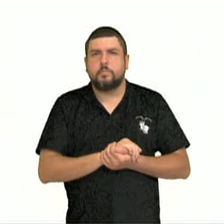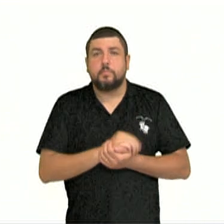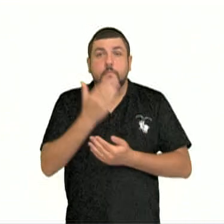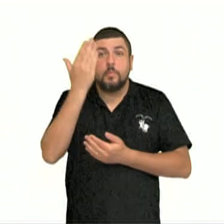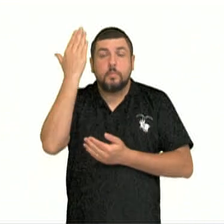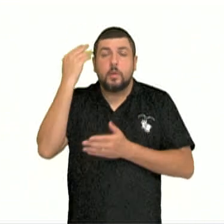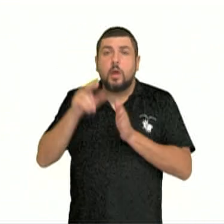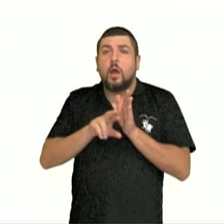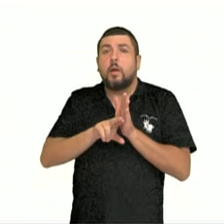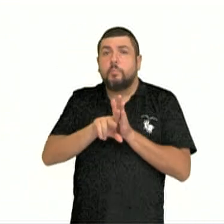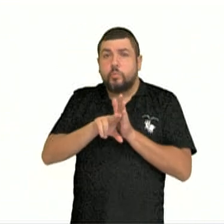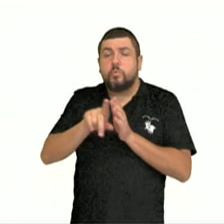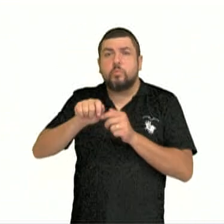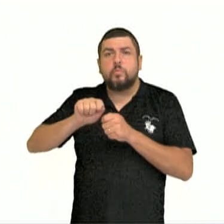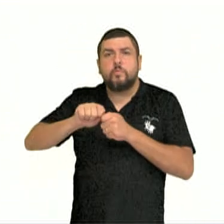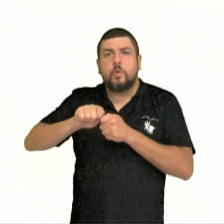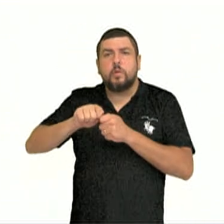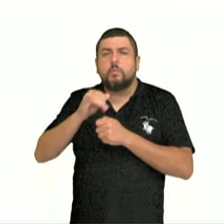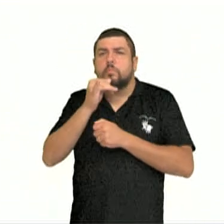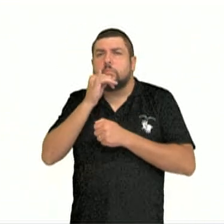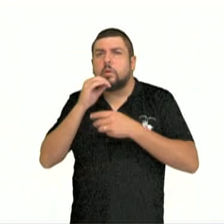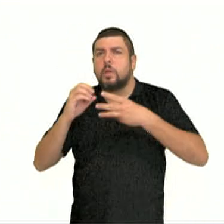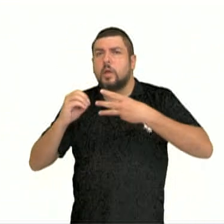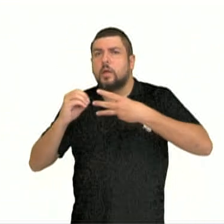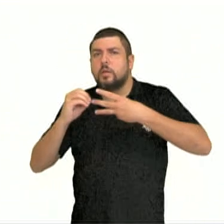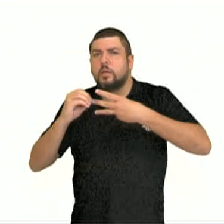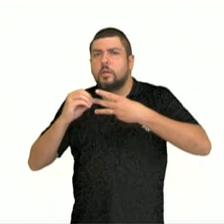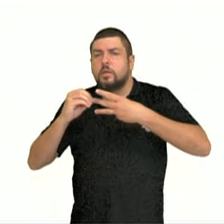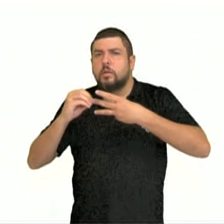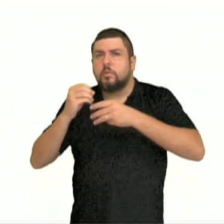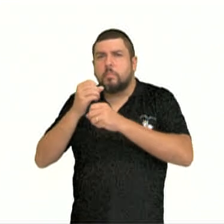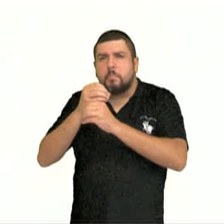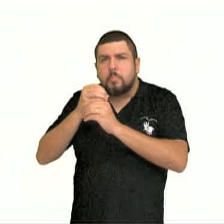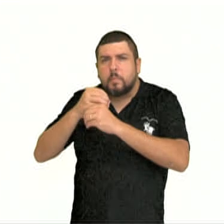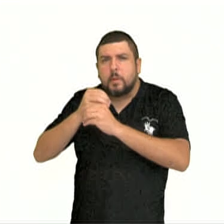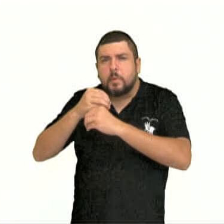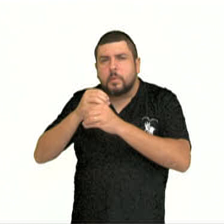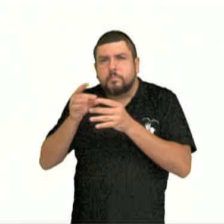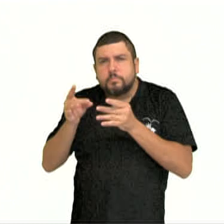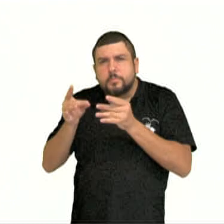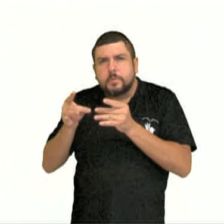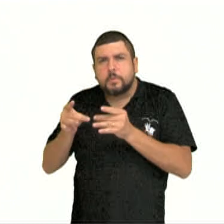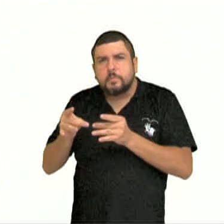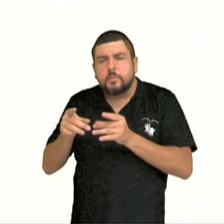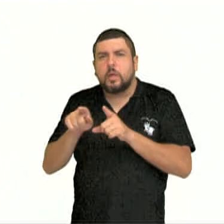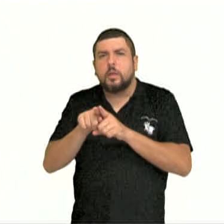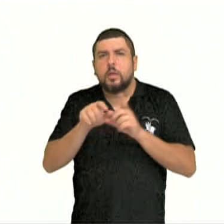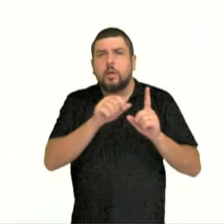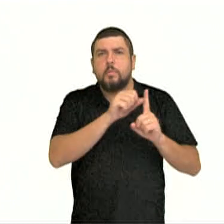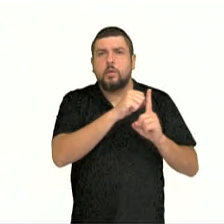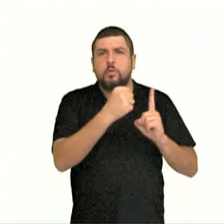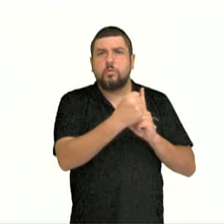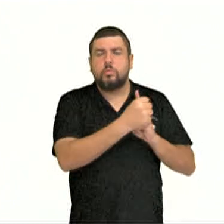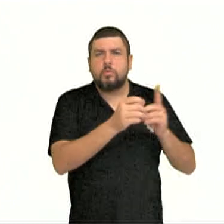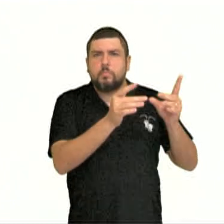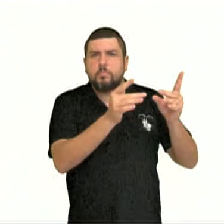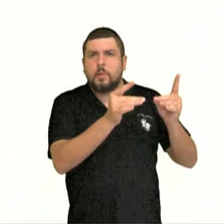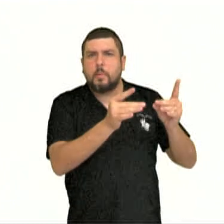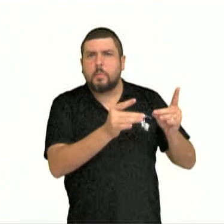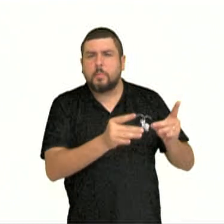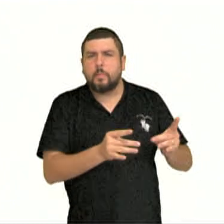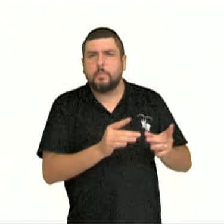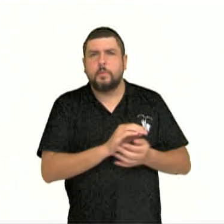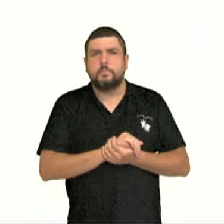biológica em relação ali a uma célula, né, típica da ciência biológica. No caso da biologia, as